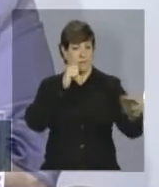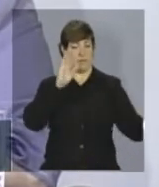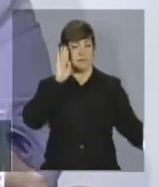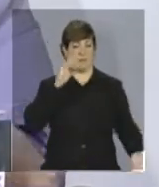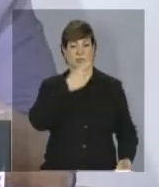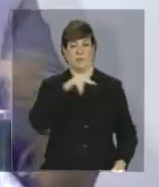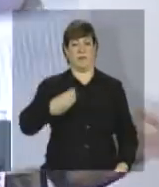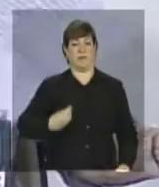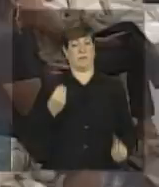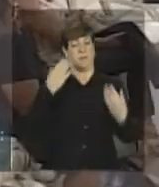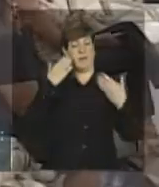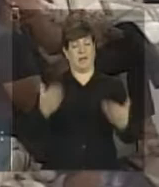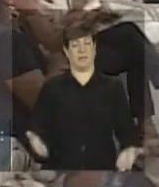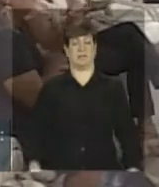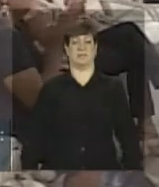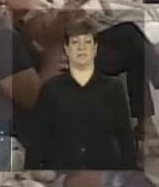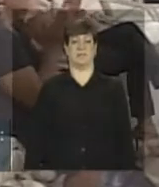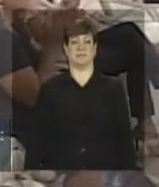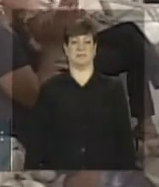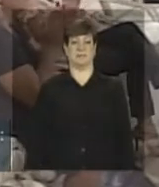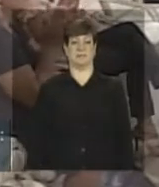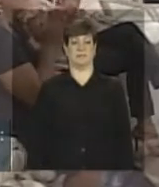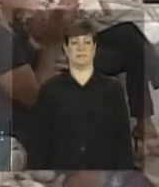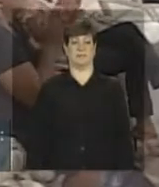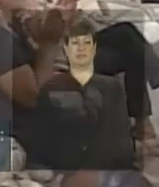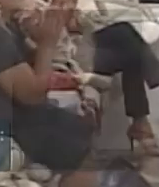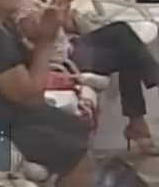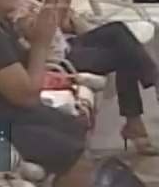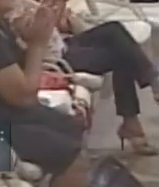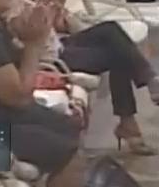suas vidas. Muito obrigada.